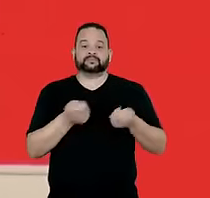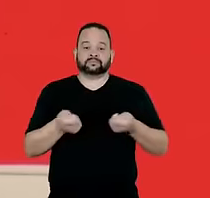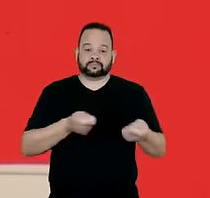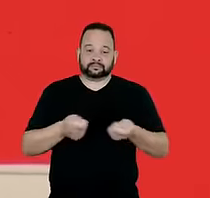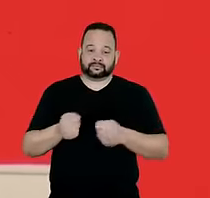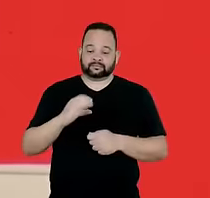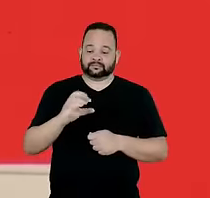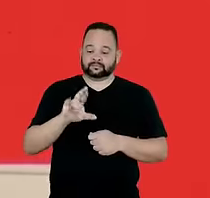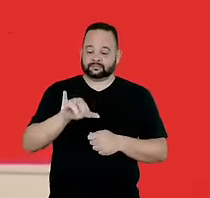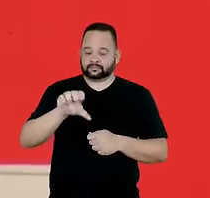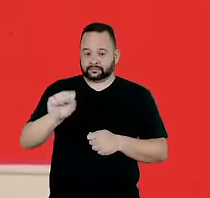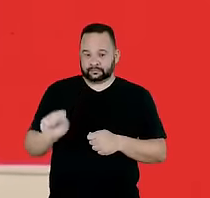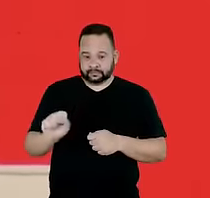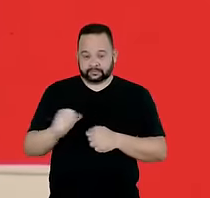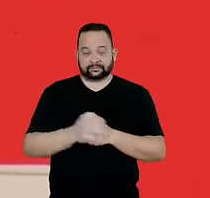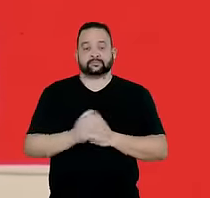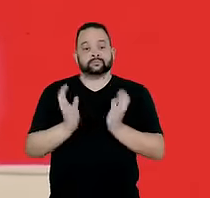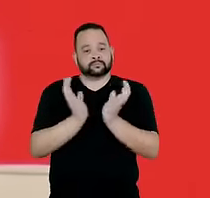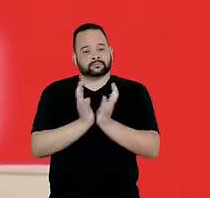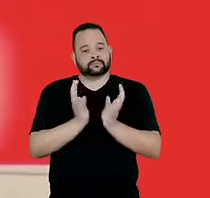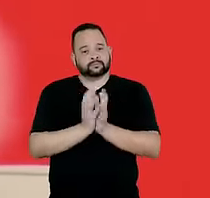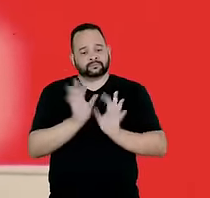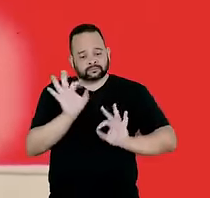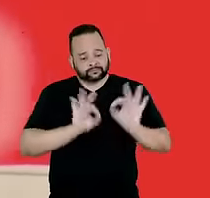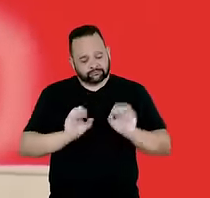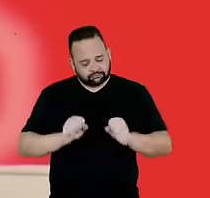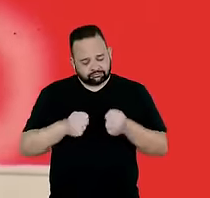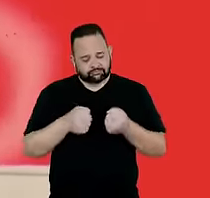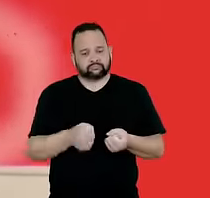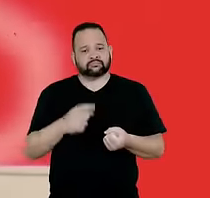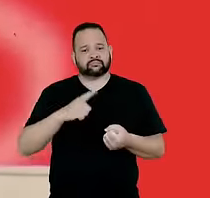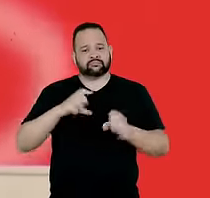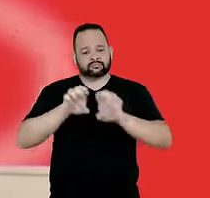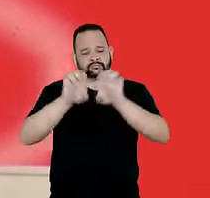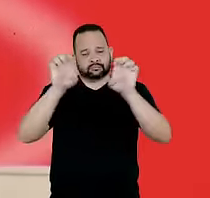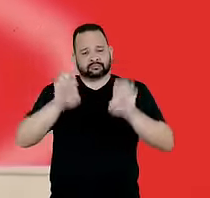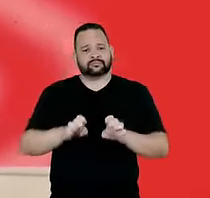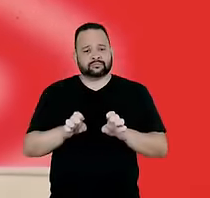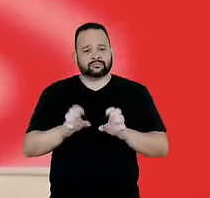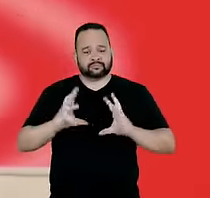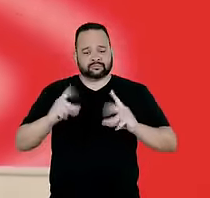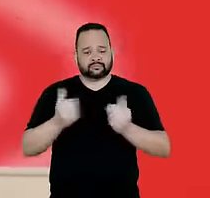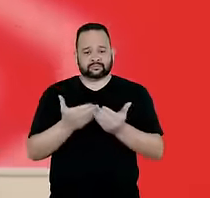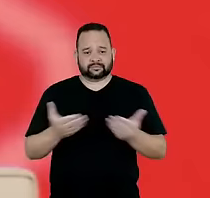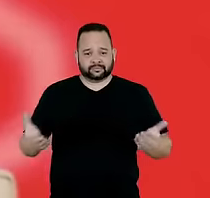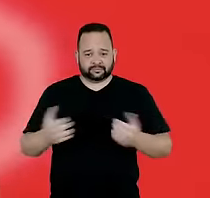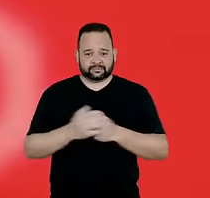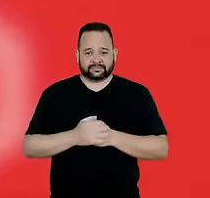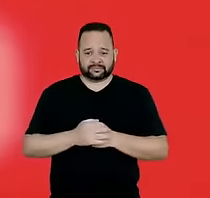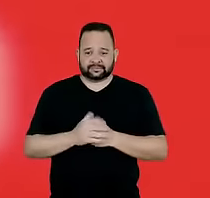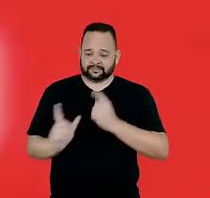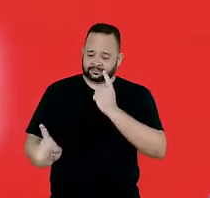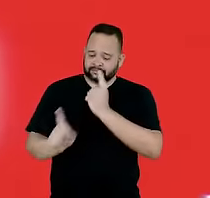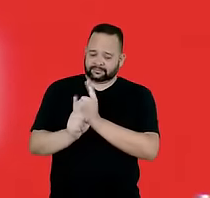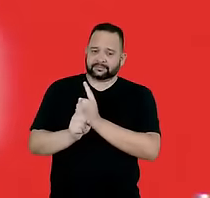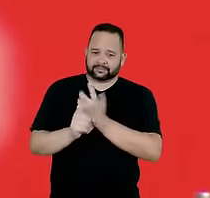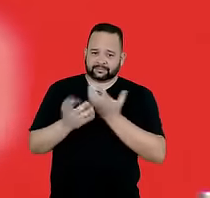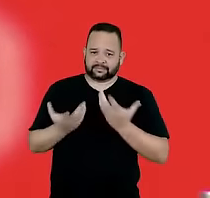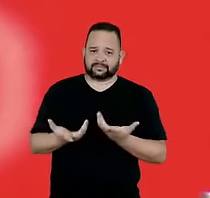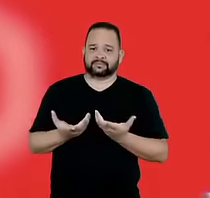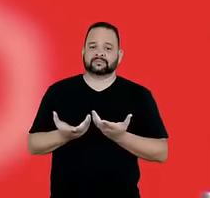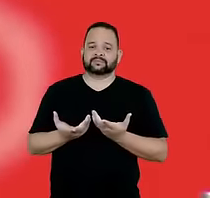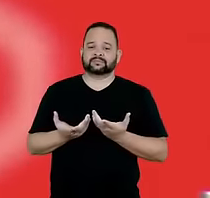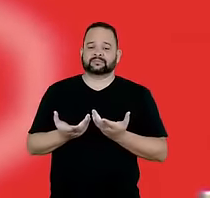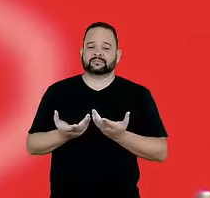muito para ter essa essa estrutura Espetacular para todos vocês e esse encontro que em boa medida traduz